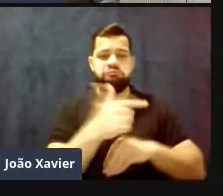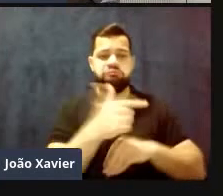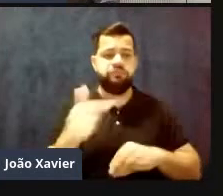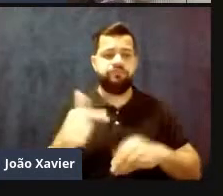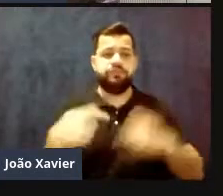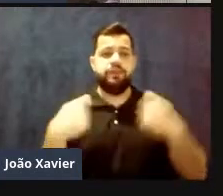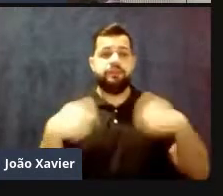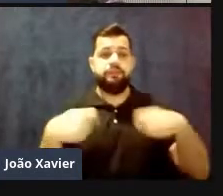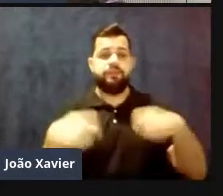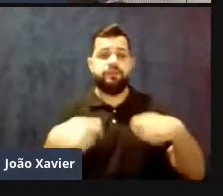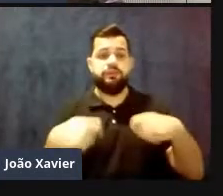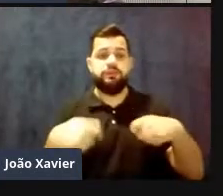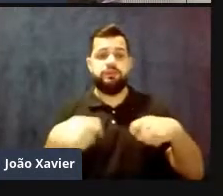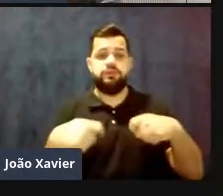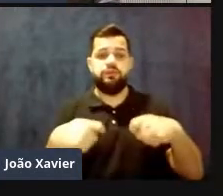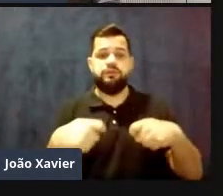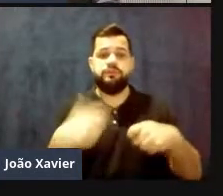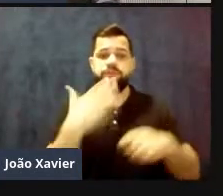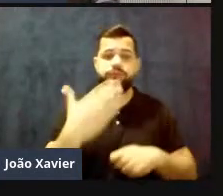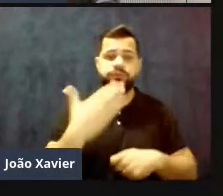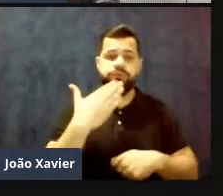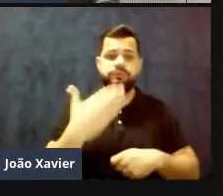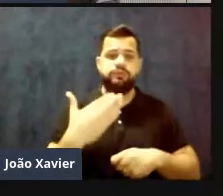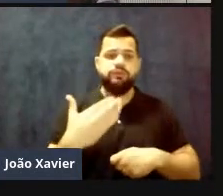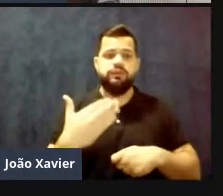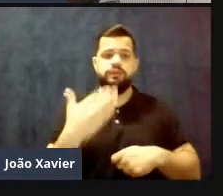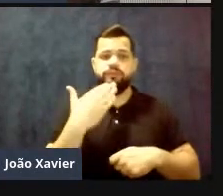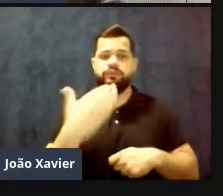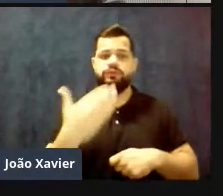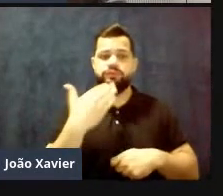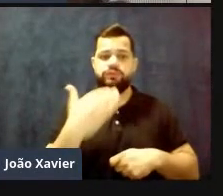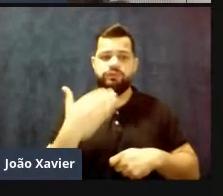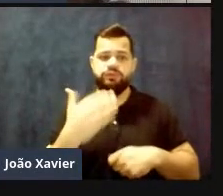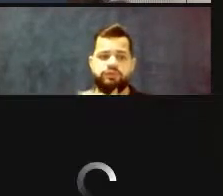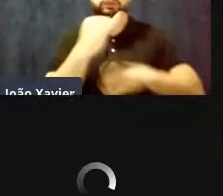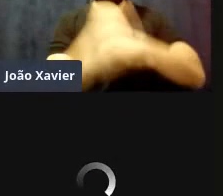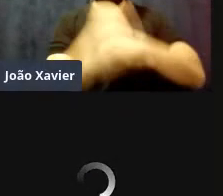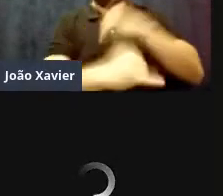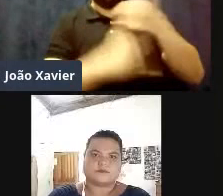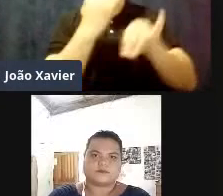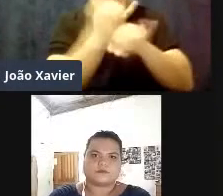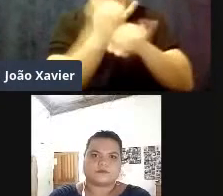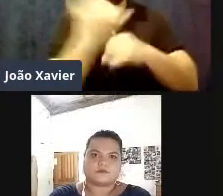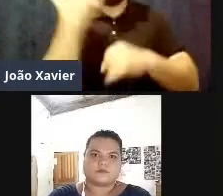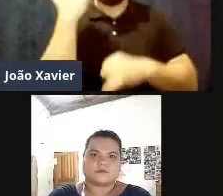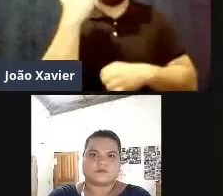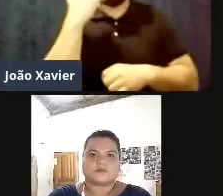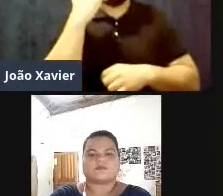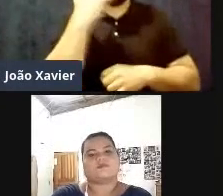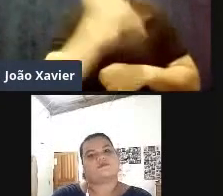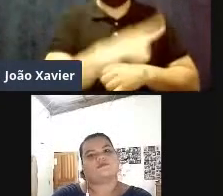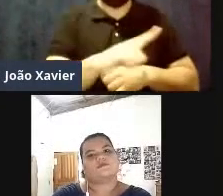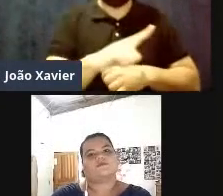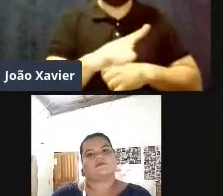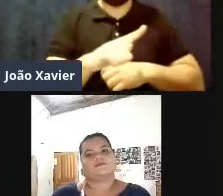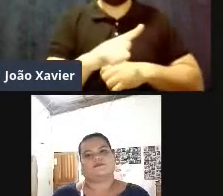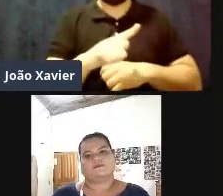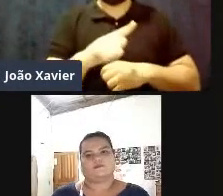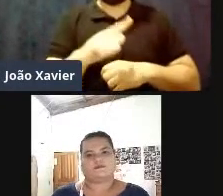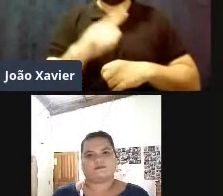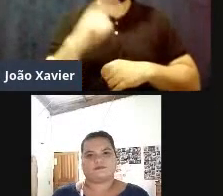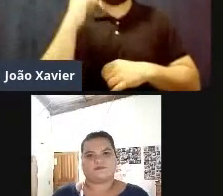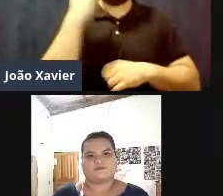doações. Nós fizemos uma campanha na internet, nós conseguimos a doação em dinheiro para a fabricação de coxins